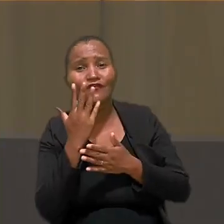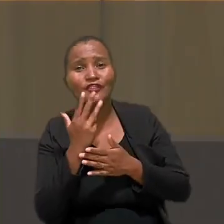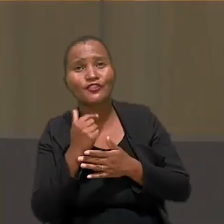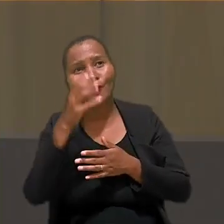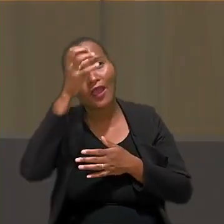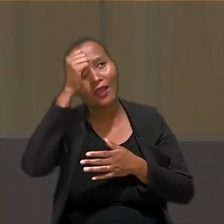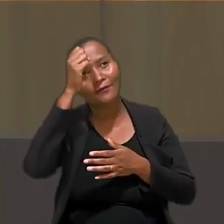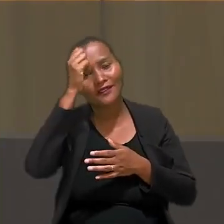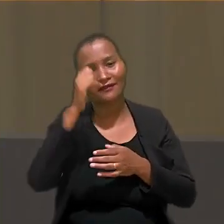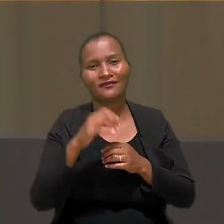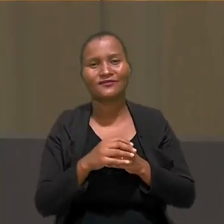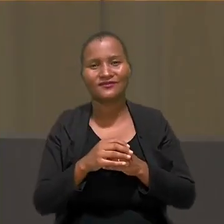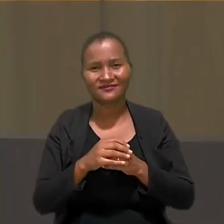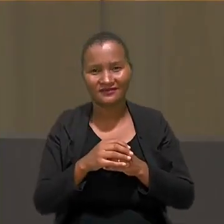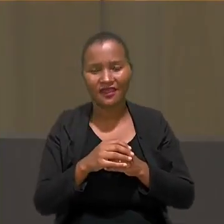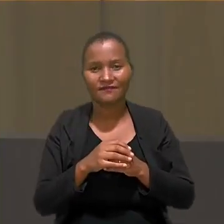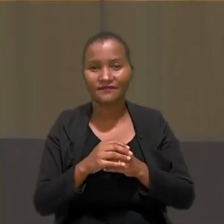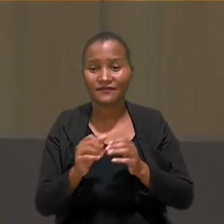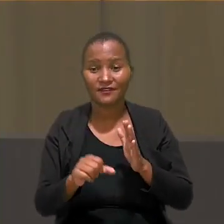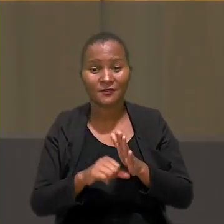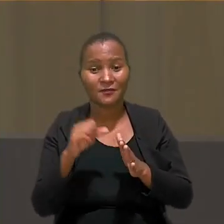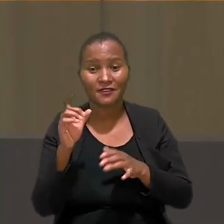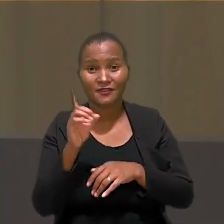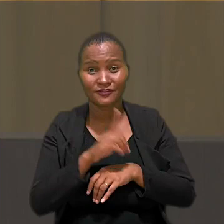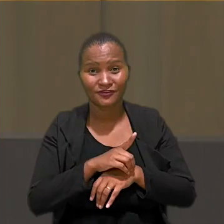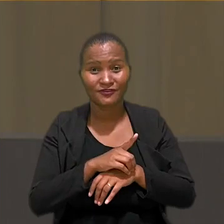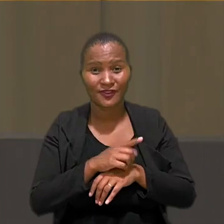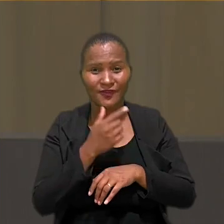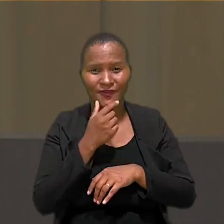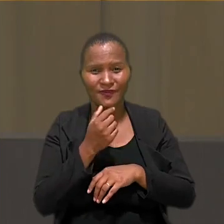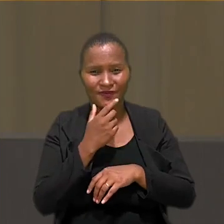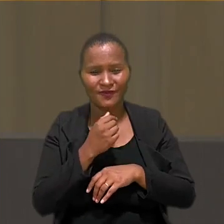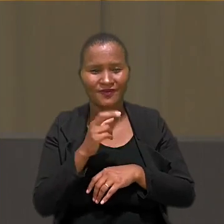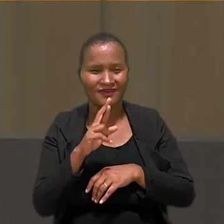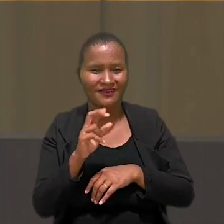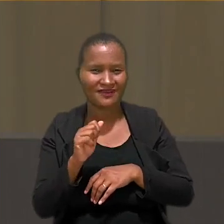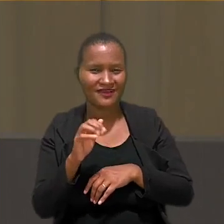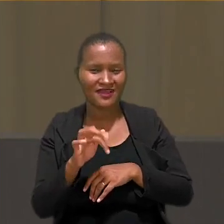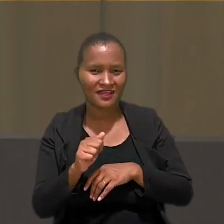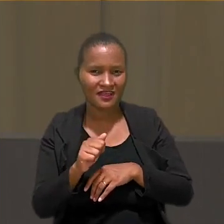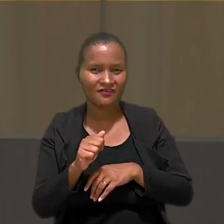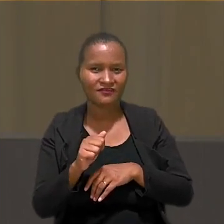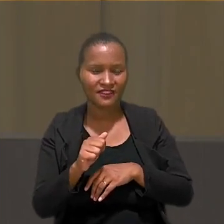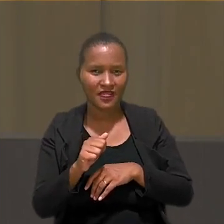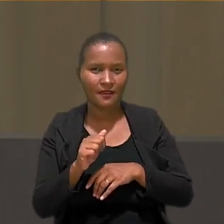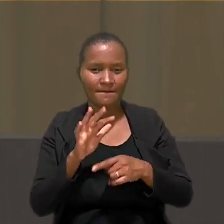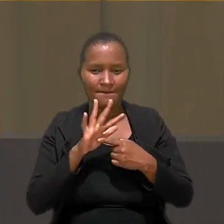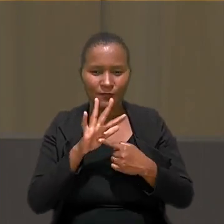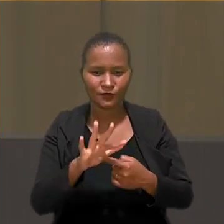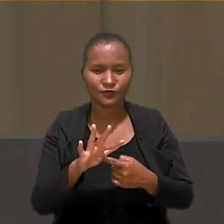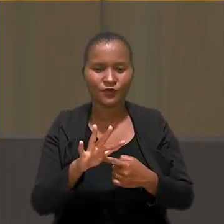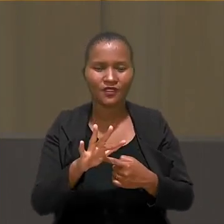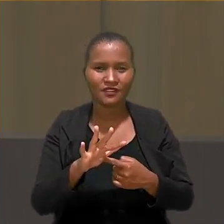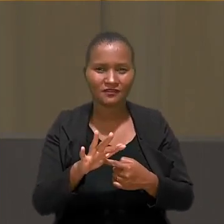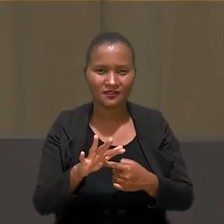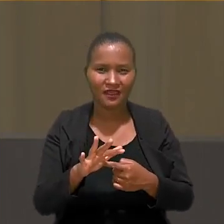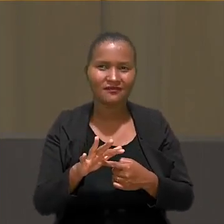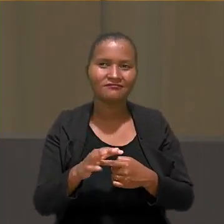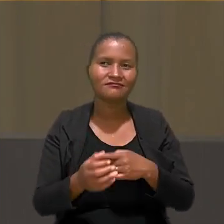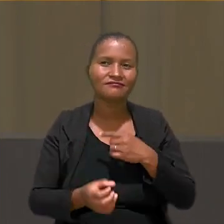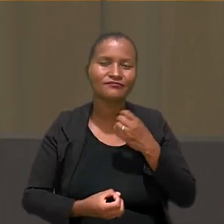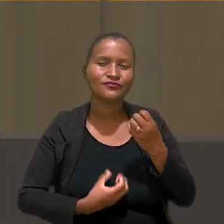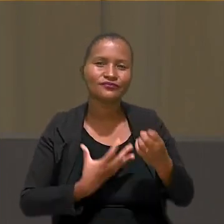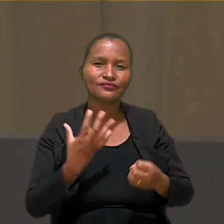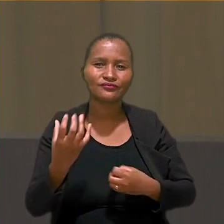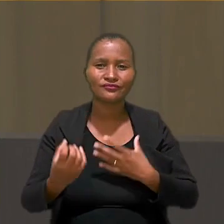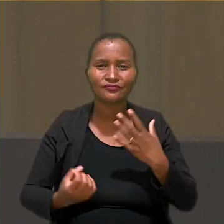racial. E desde o primeiro dia, com o rapper Rafa Rafuage, que mostrou